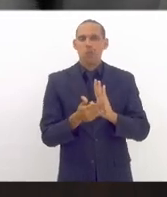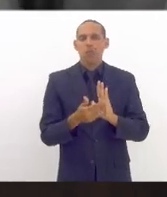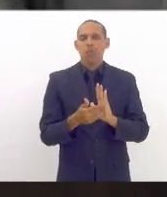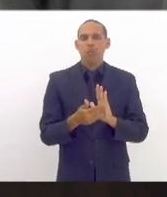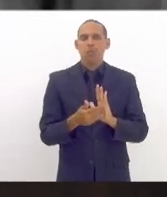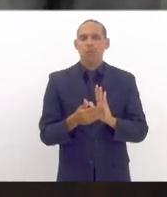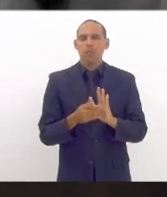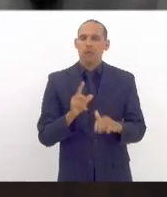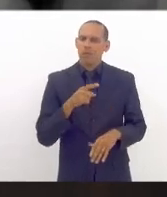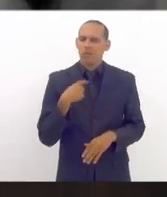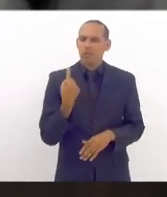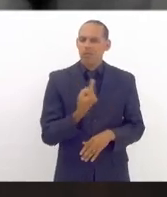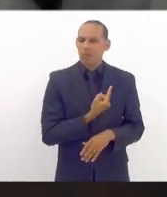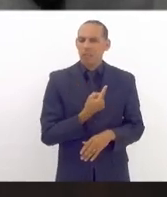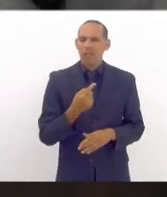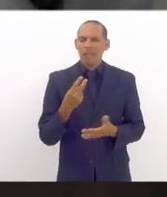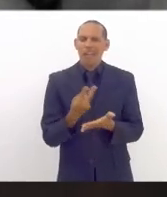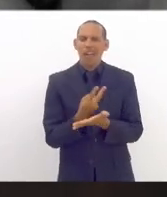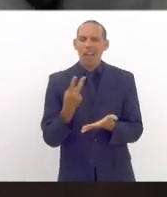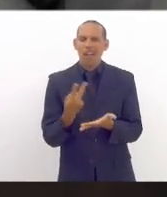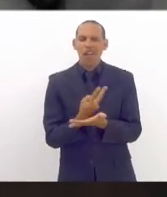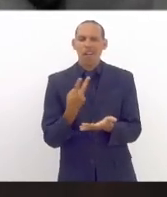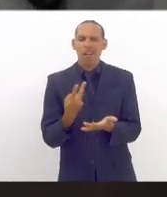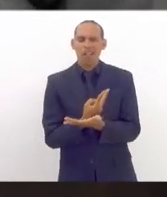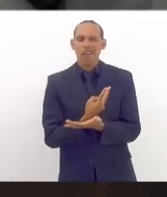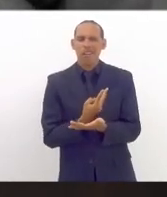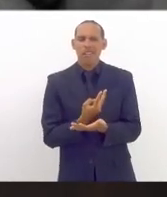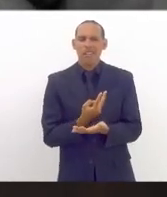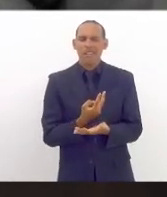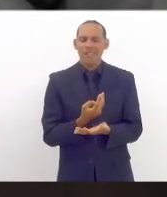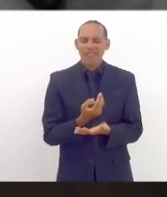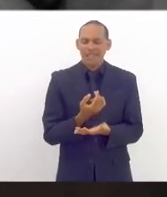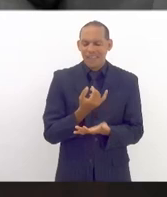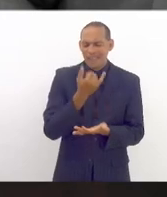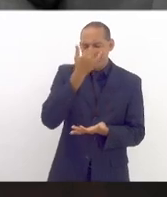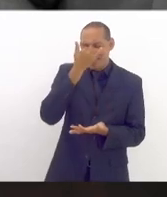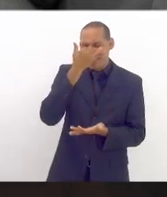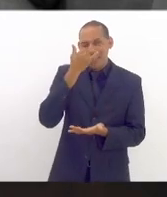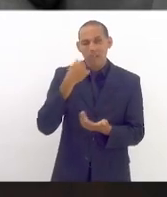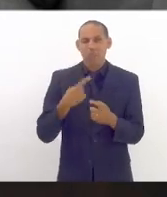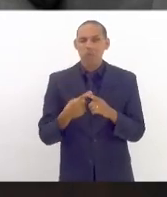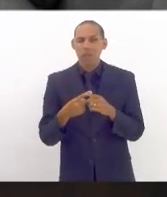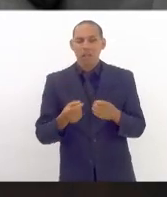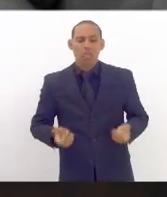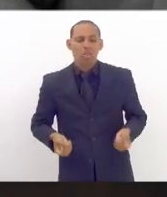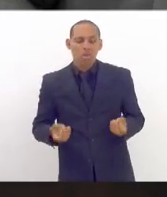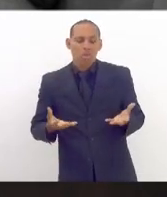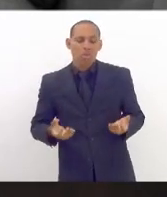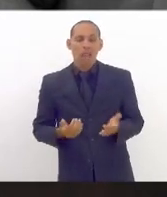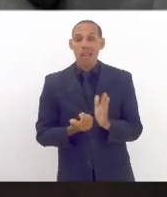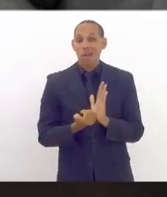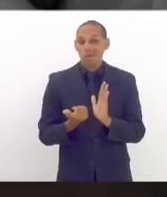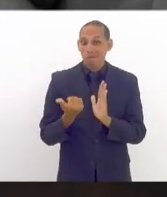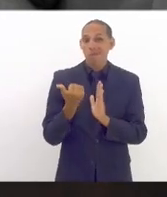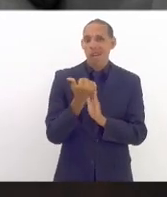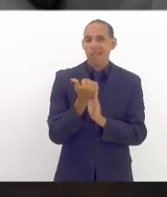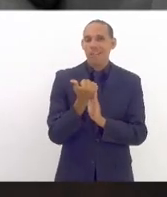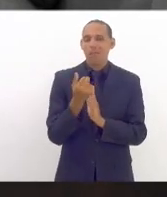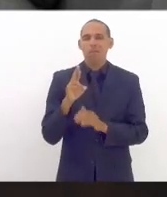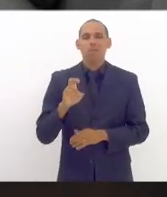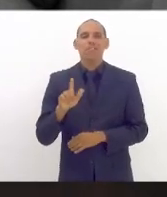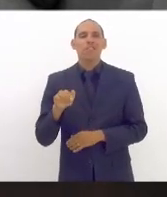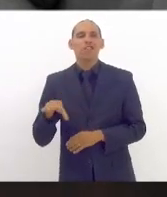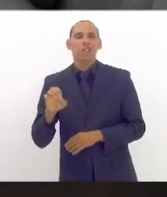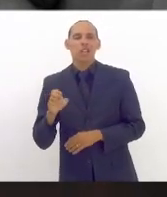gente vacila e erra porque gastou um pouquinho mais o regime